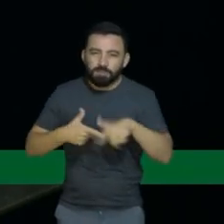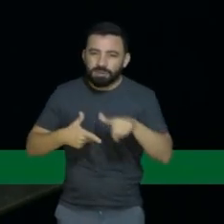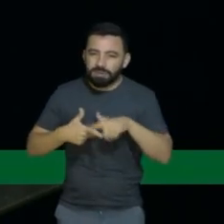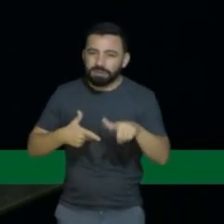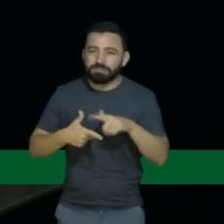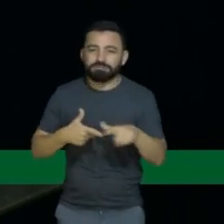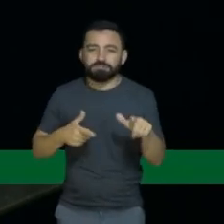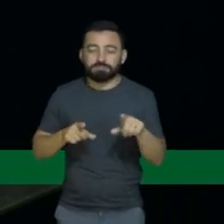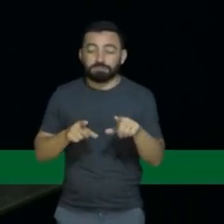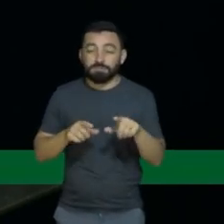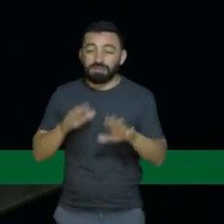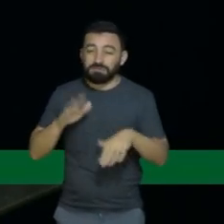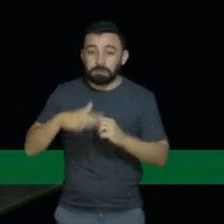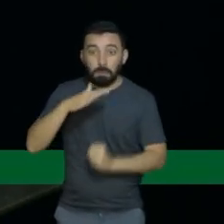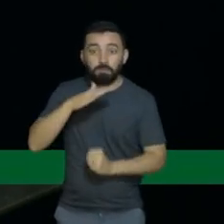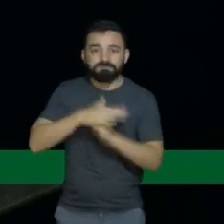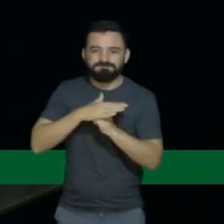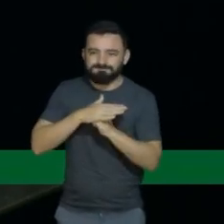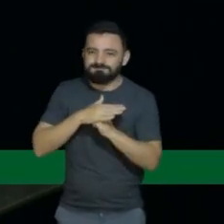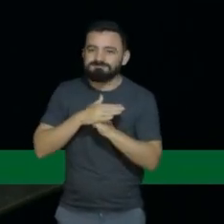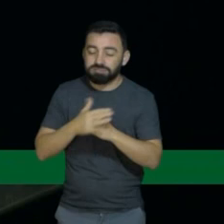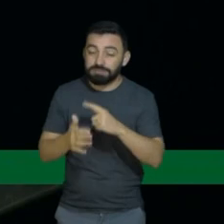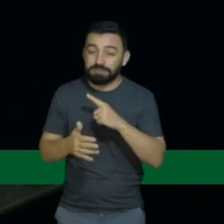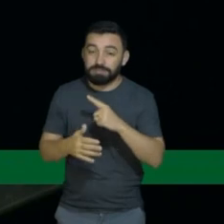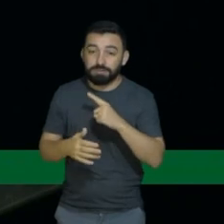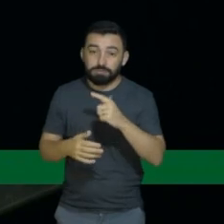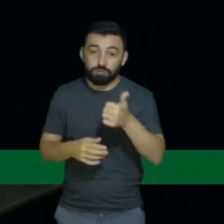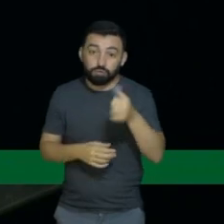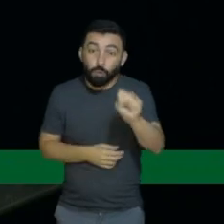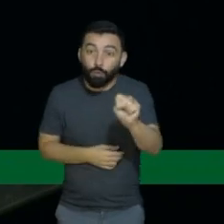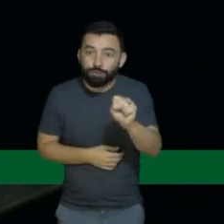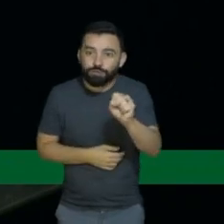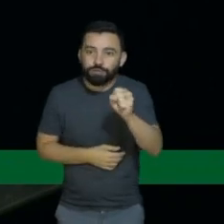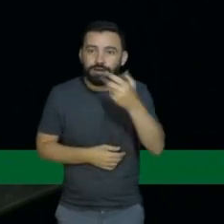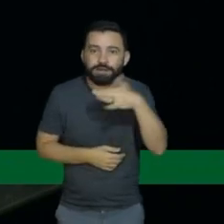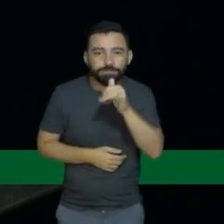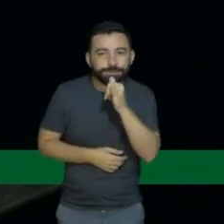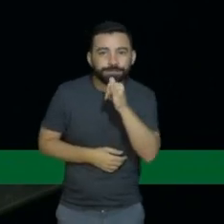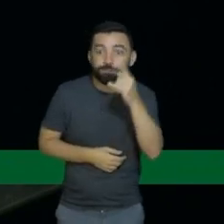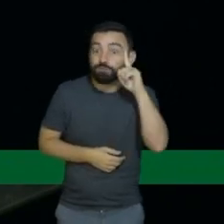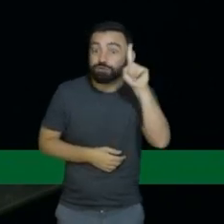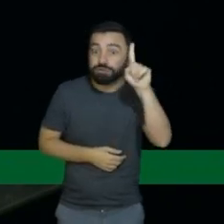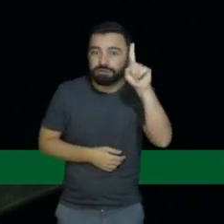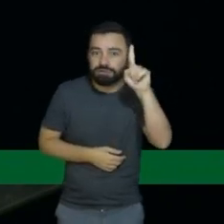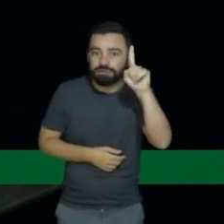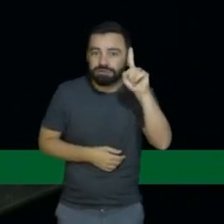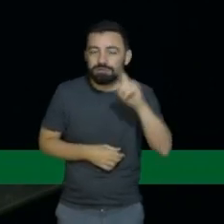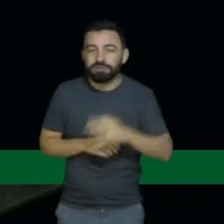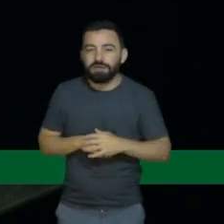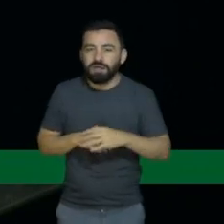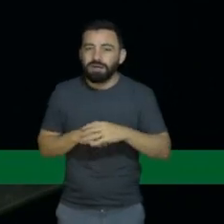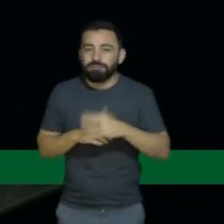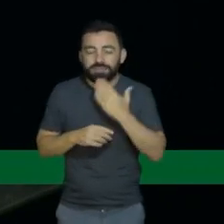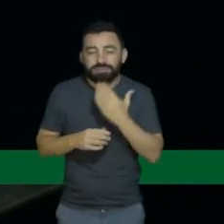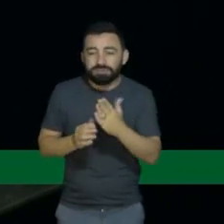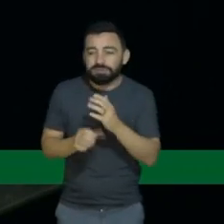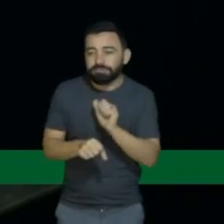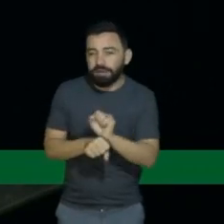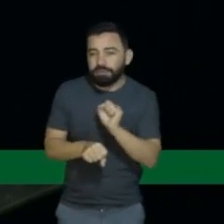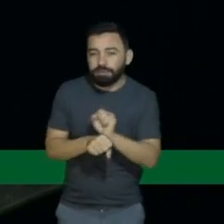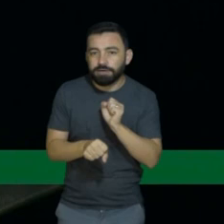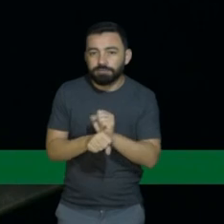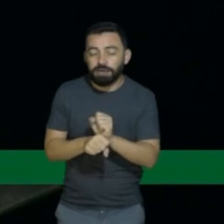Tem dias que nós temos lá 18 crianças internadas no pronto-socorro, aguardando leito para que a gente